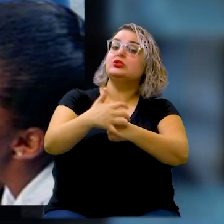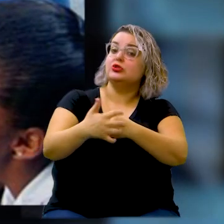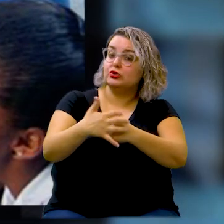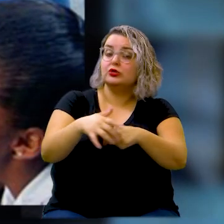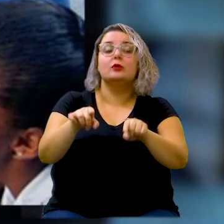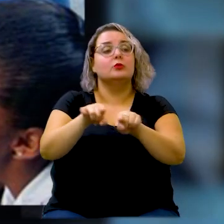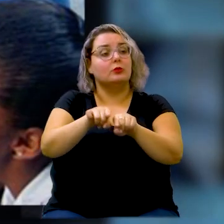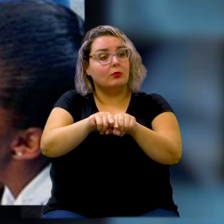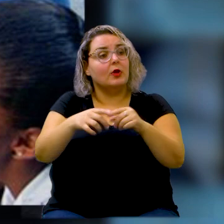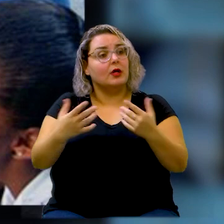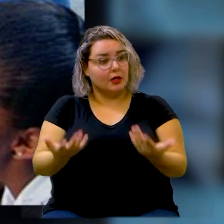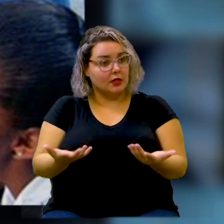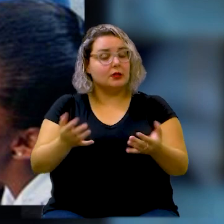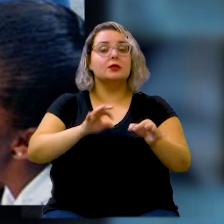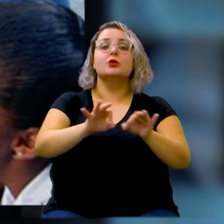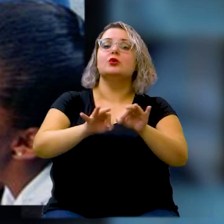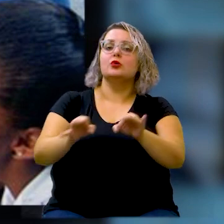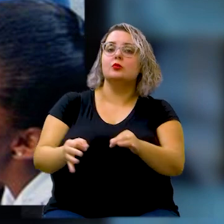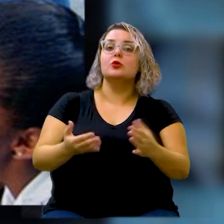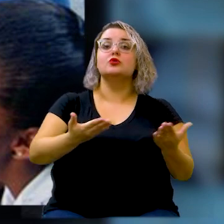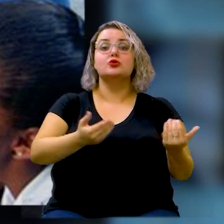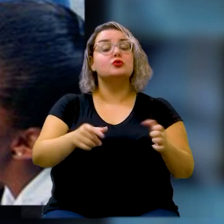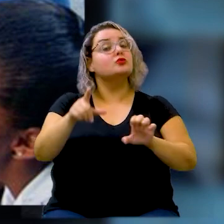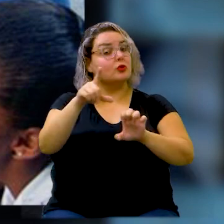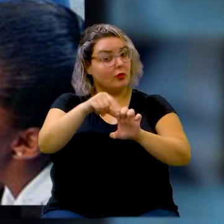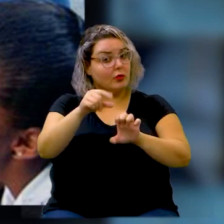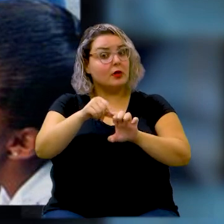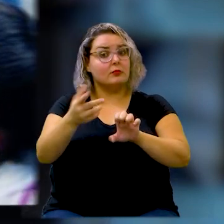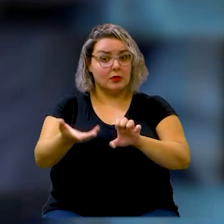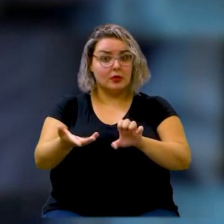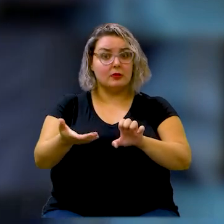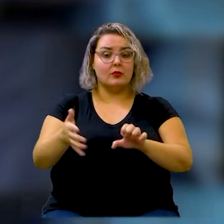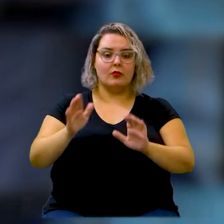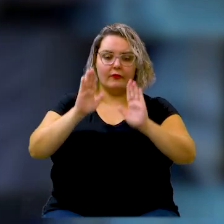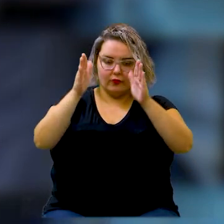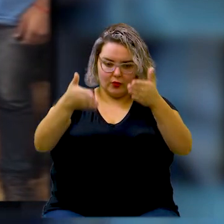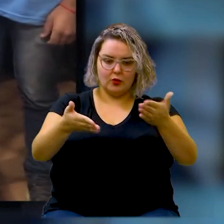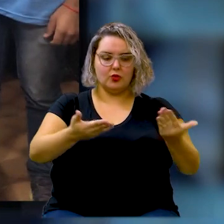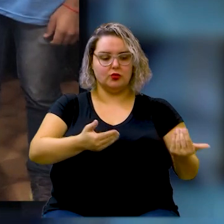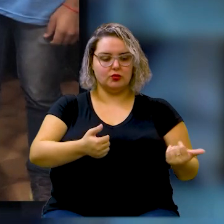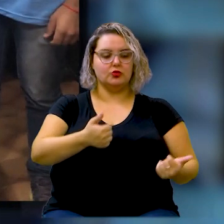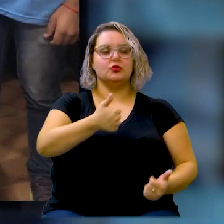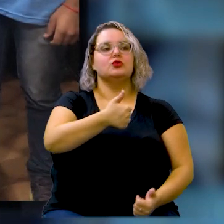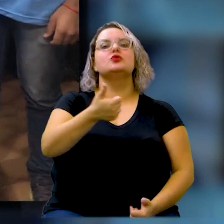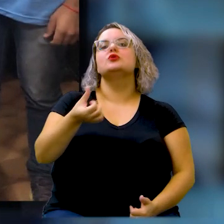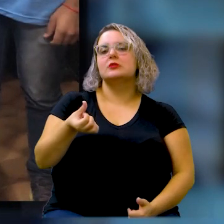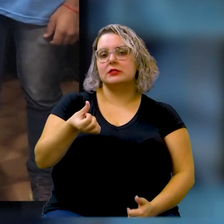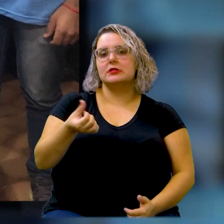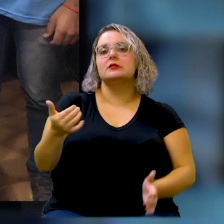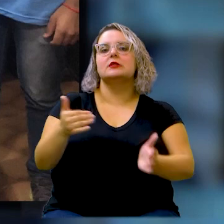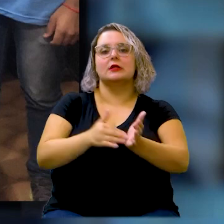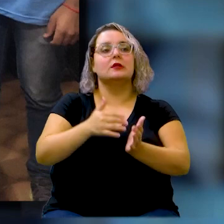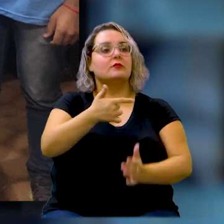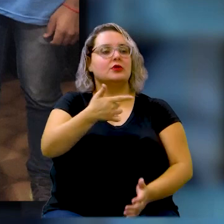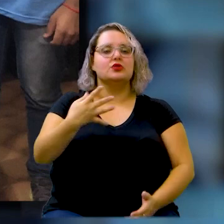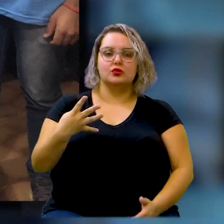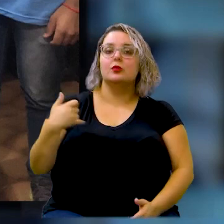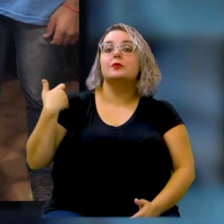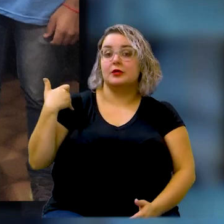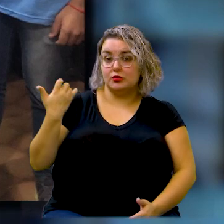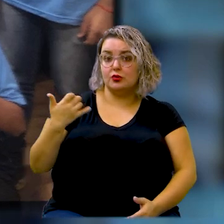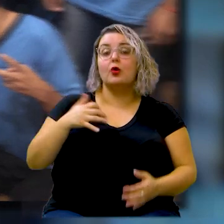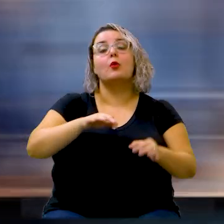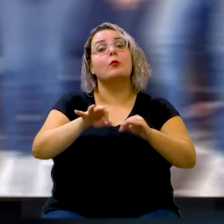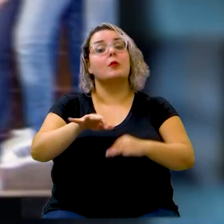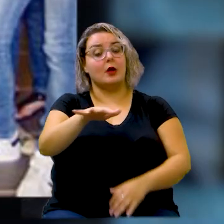também. E o programa Jovem Empreendedor para jovens de 16 até 24 anos, que é uma preparação para o